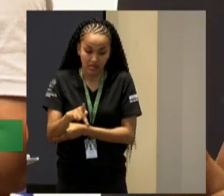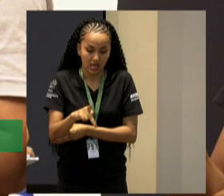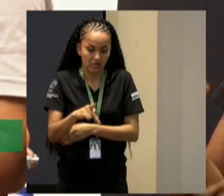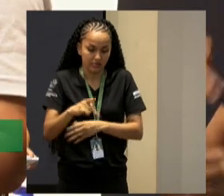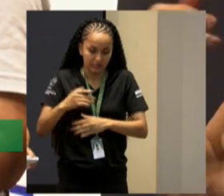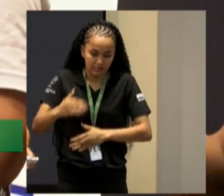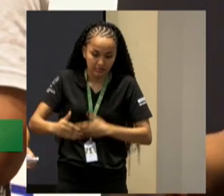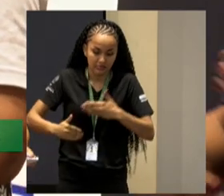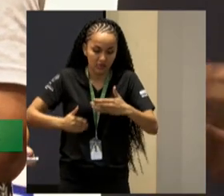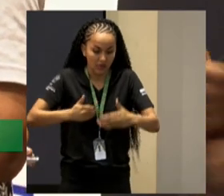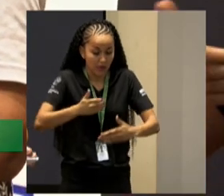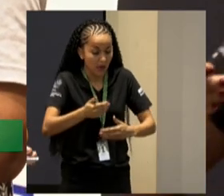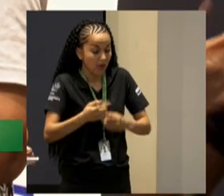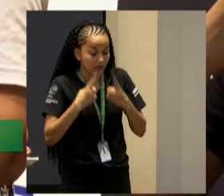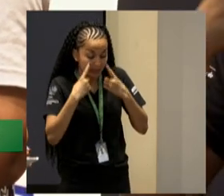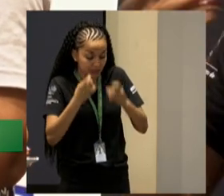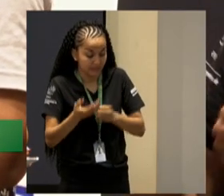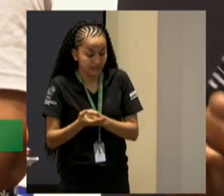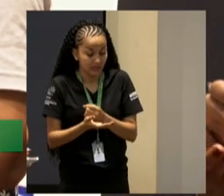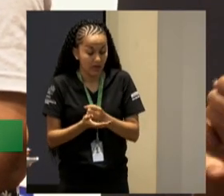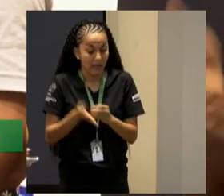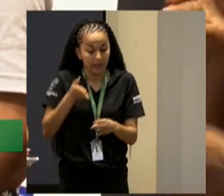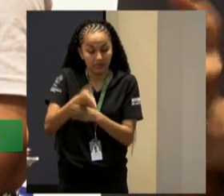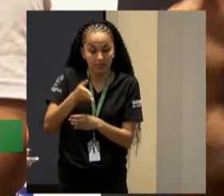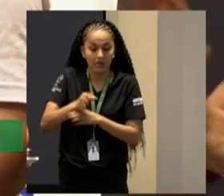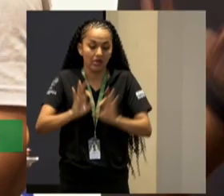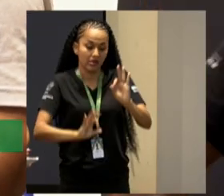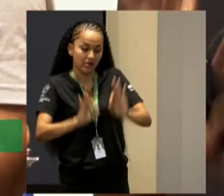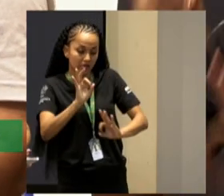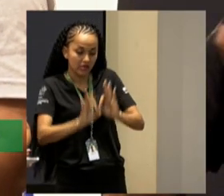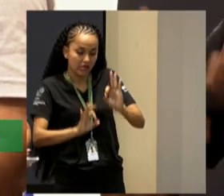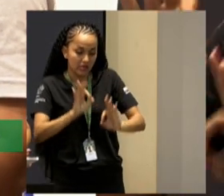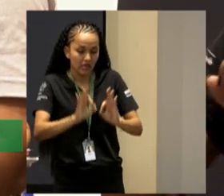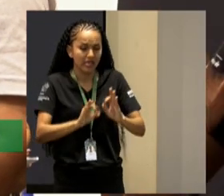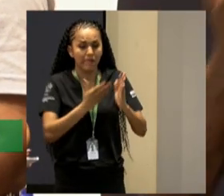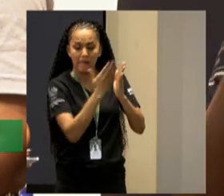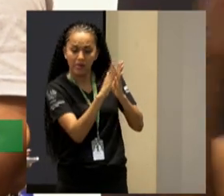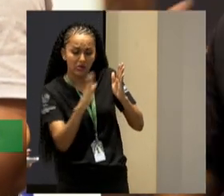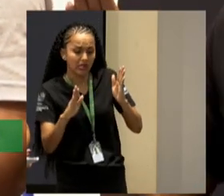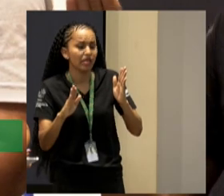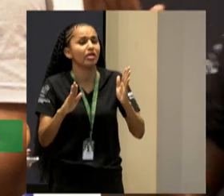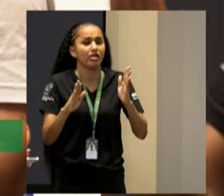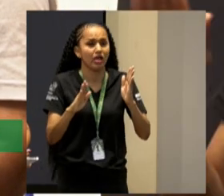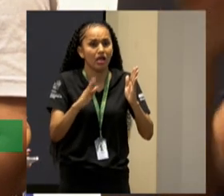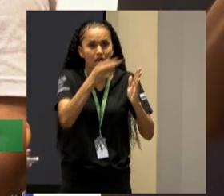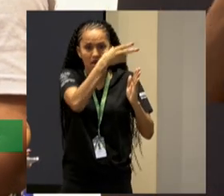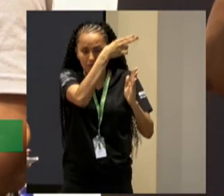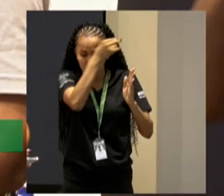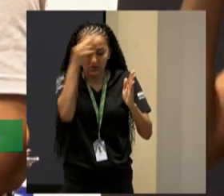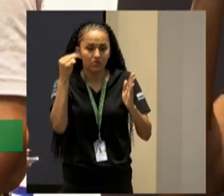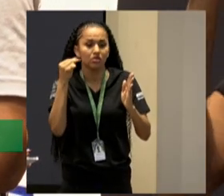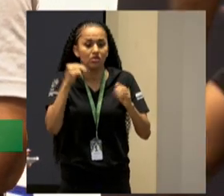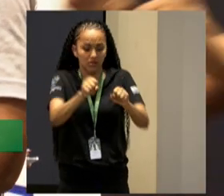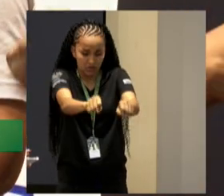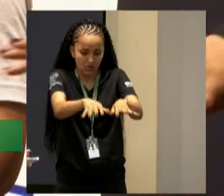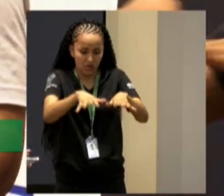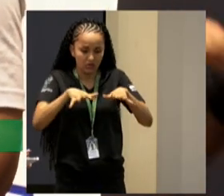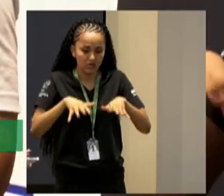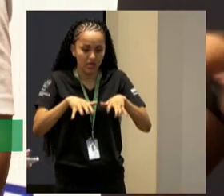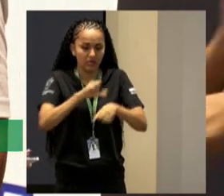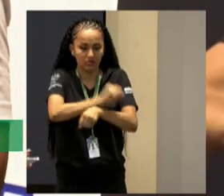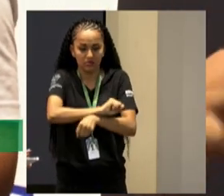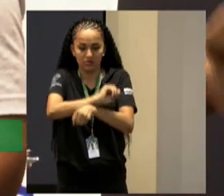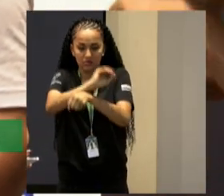medida do seu interesse, para participar desses eventos que eram organizados na Biblioteca Pública de Santa Catarina, nos auditórios dos